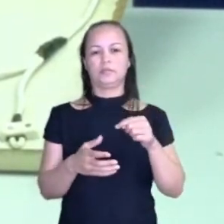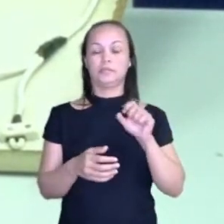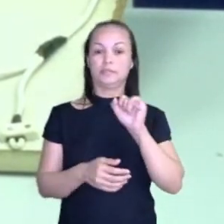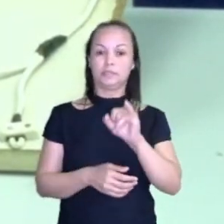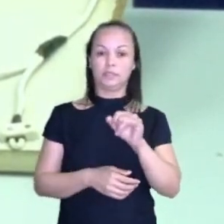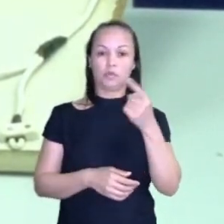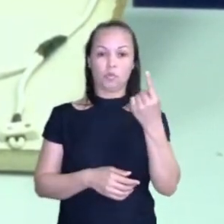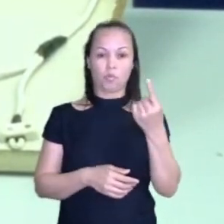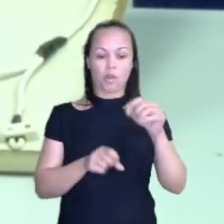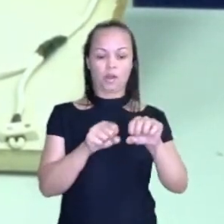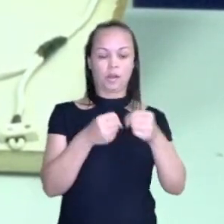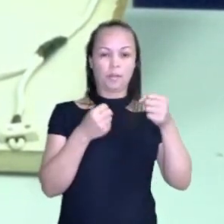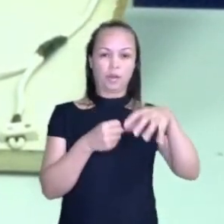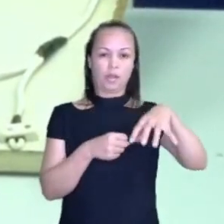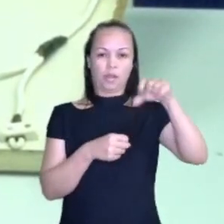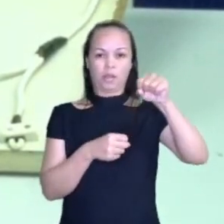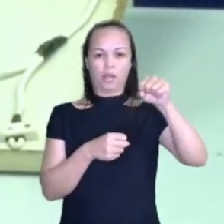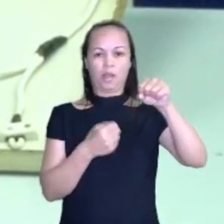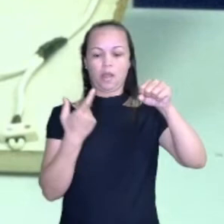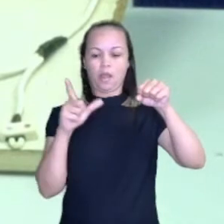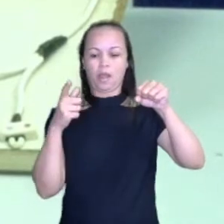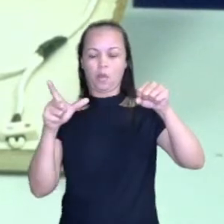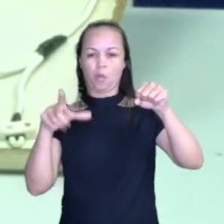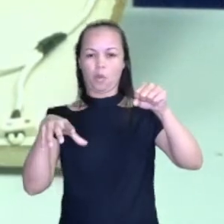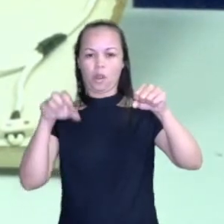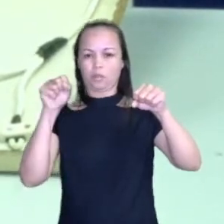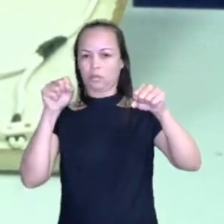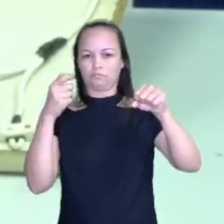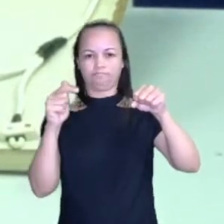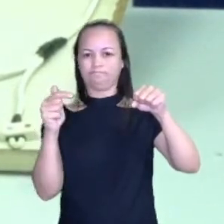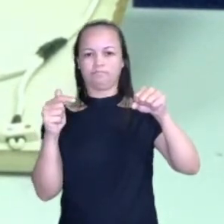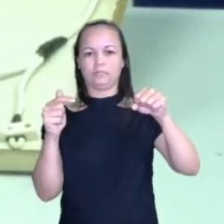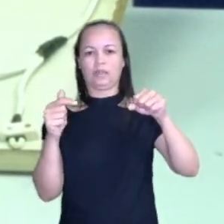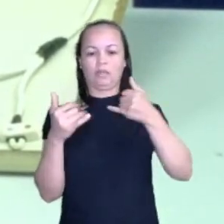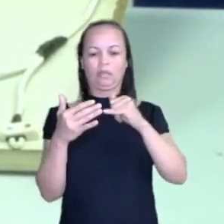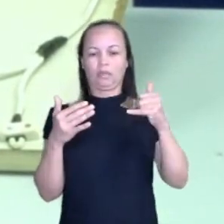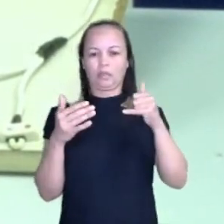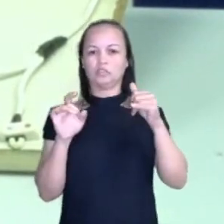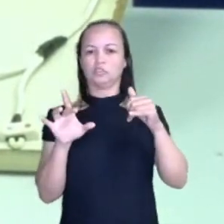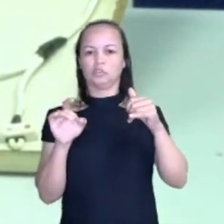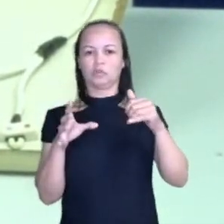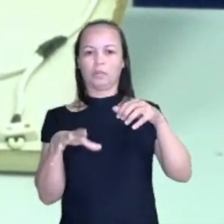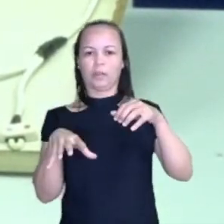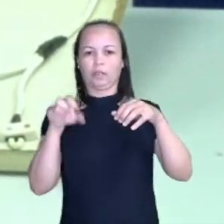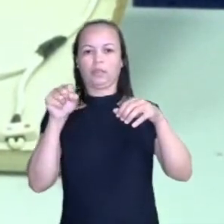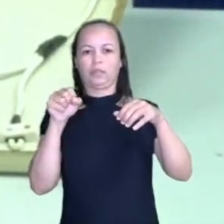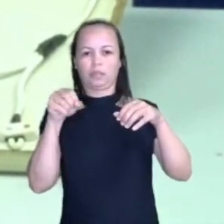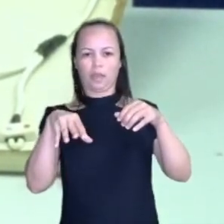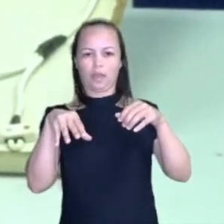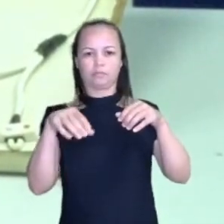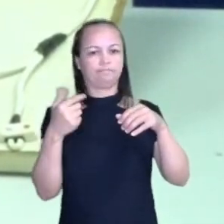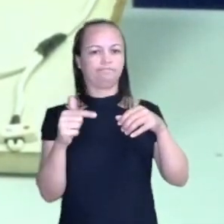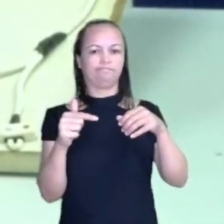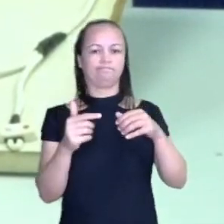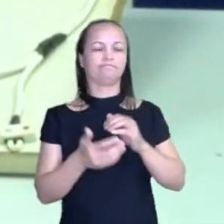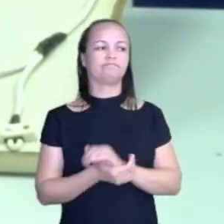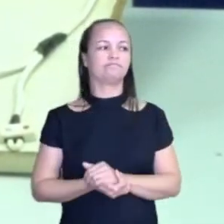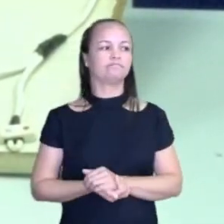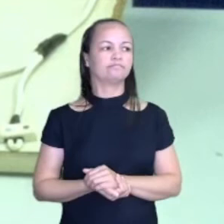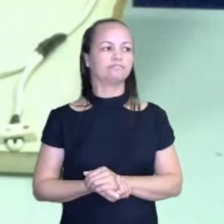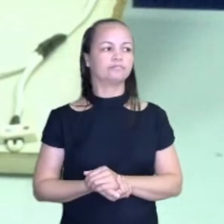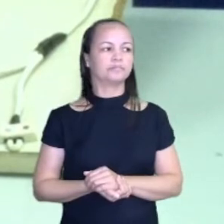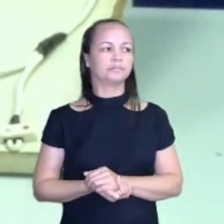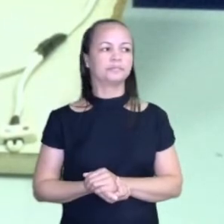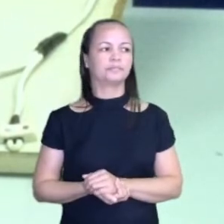queimar não chega energia na outra não chega a corrente elétrica e aqui chega eu vou lá e duas Observe que a